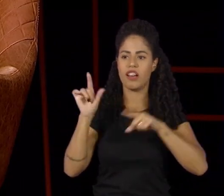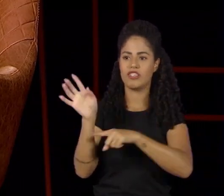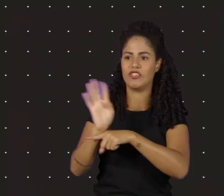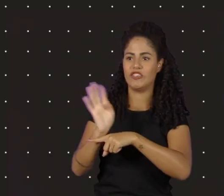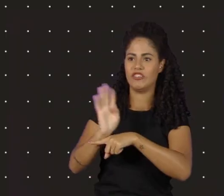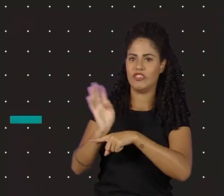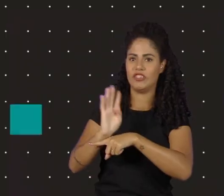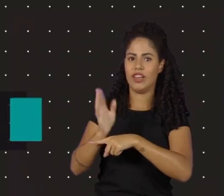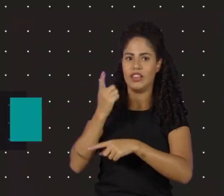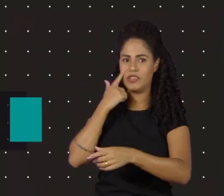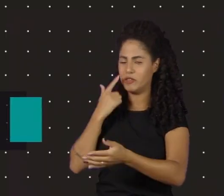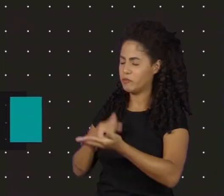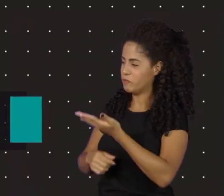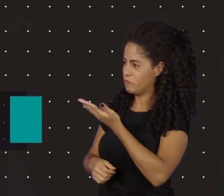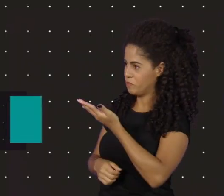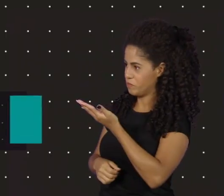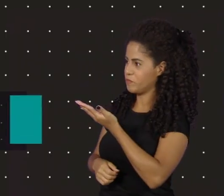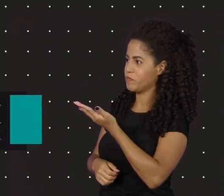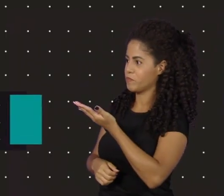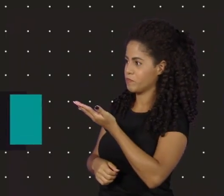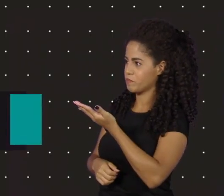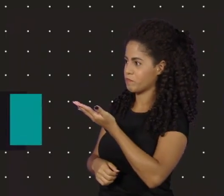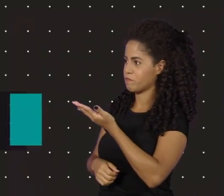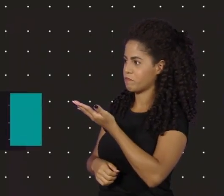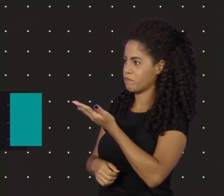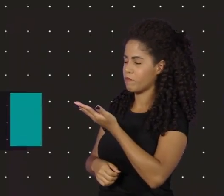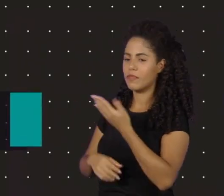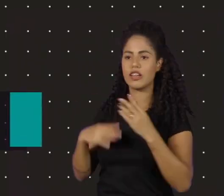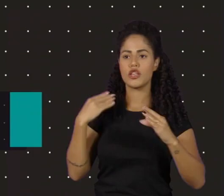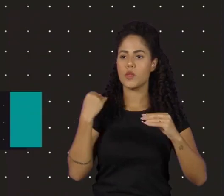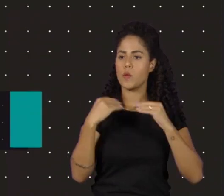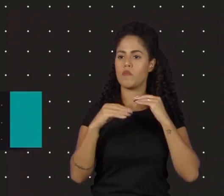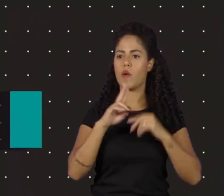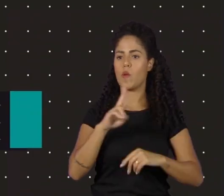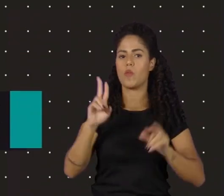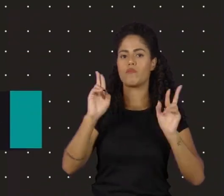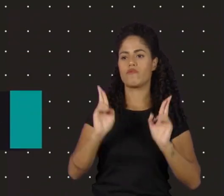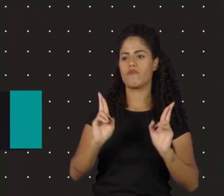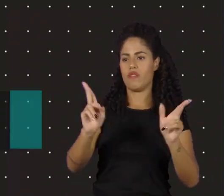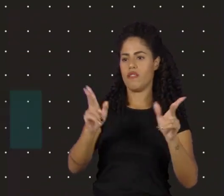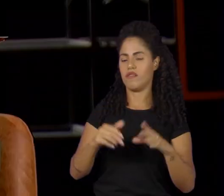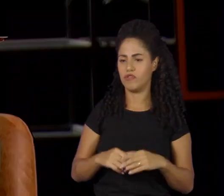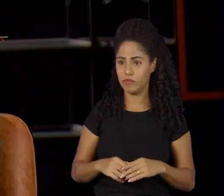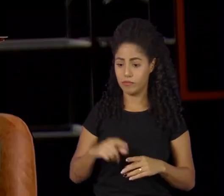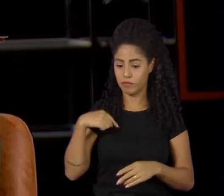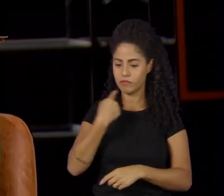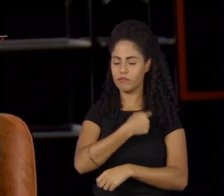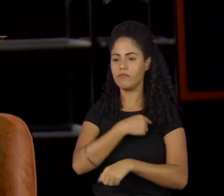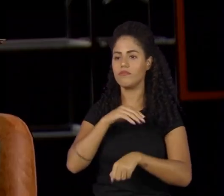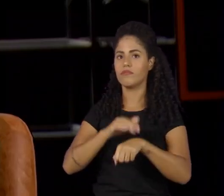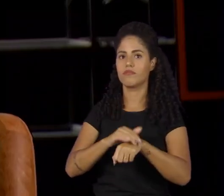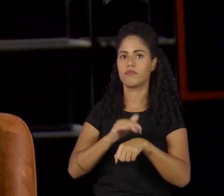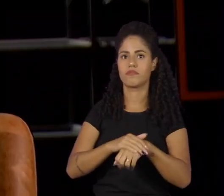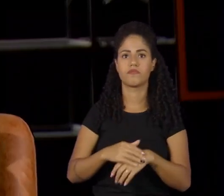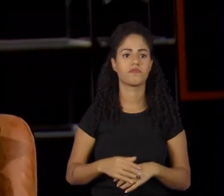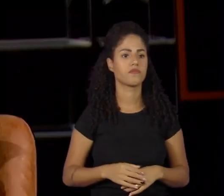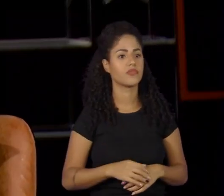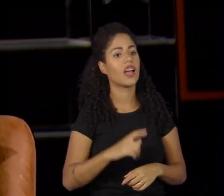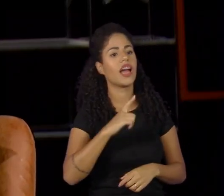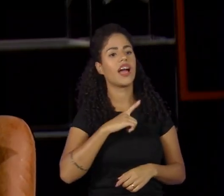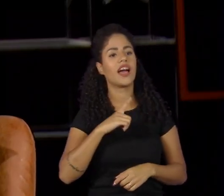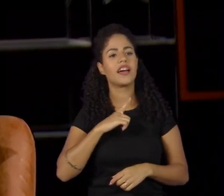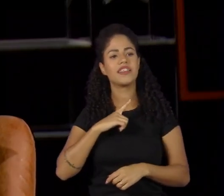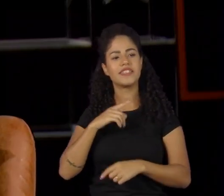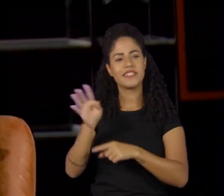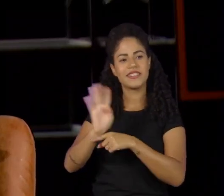do Sobrado Grande. Teve uma novela chamada assim, que nós fizemos lá. Breda, nós temos alguns depoimentos